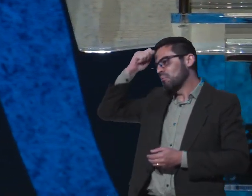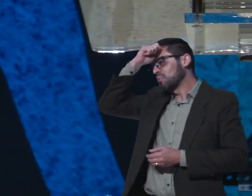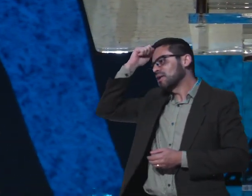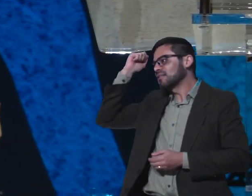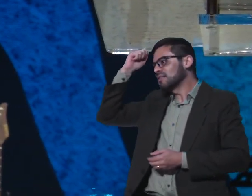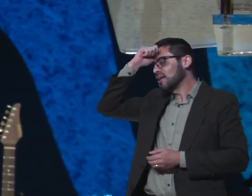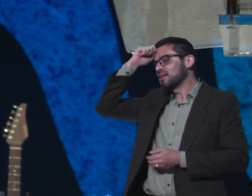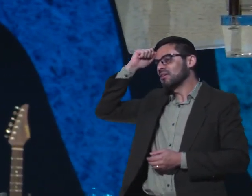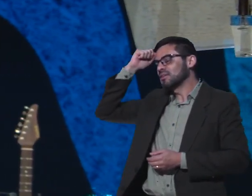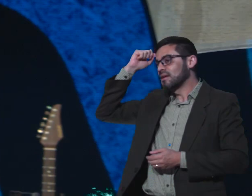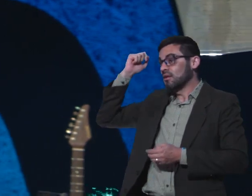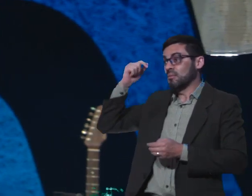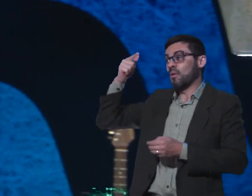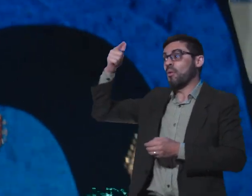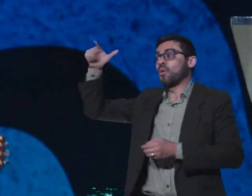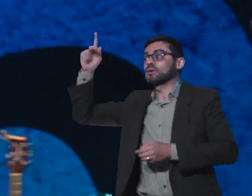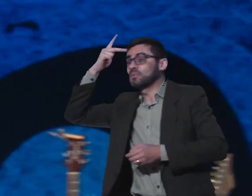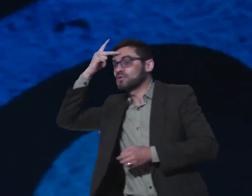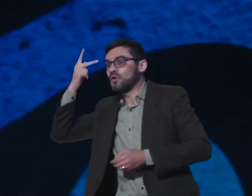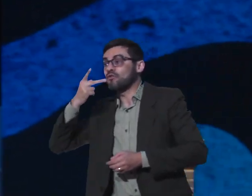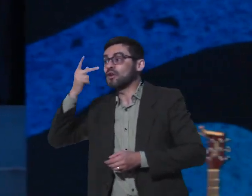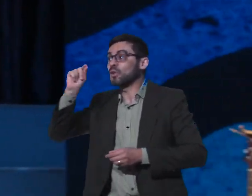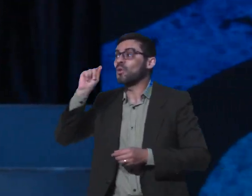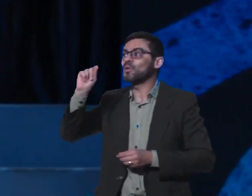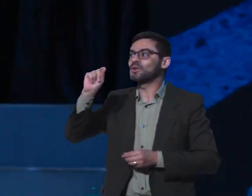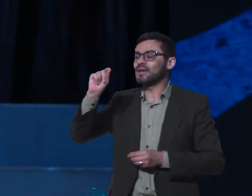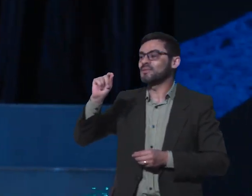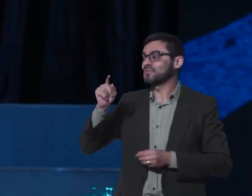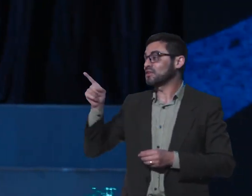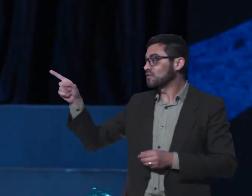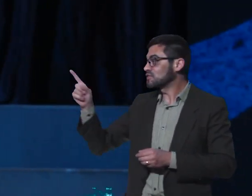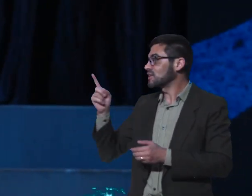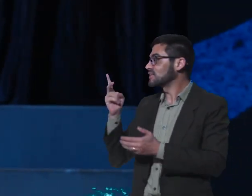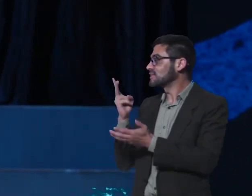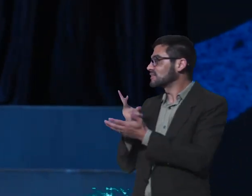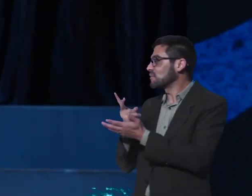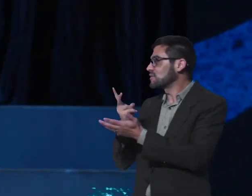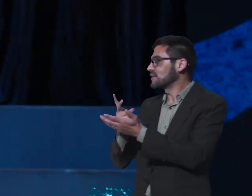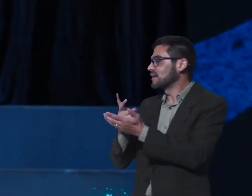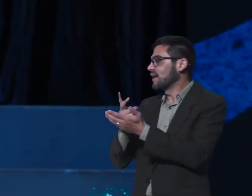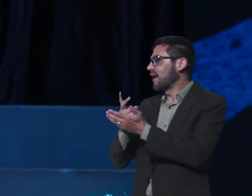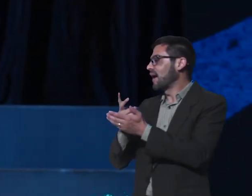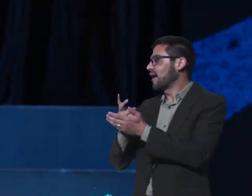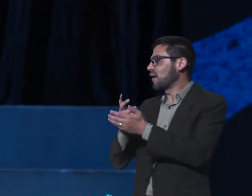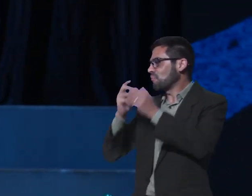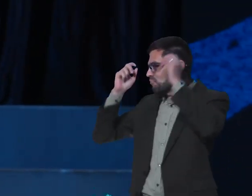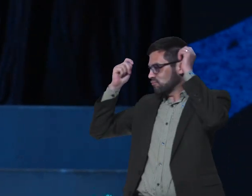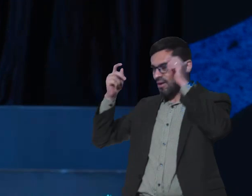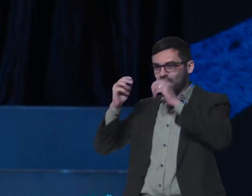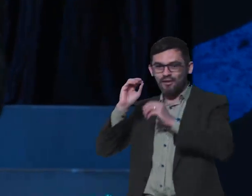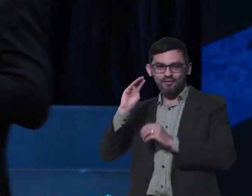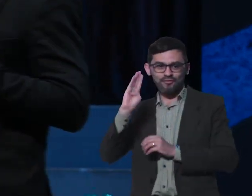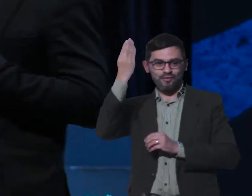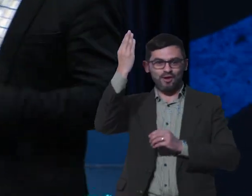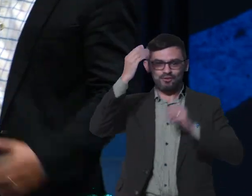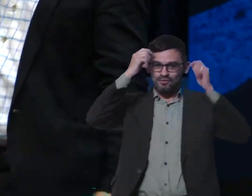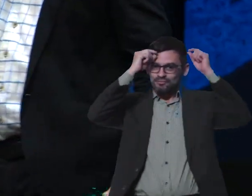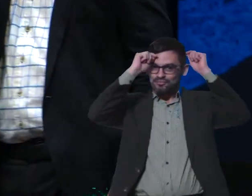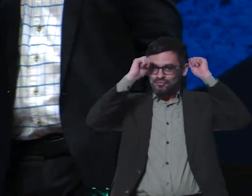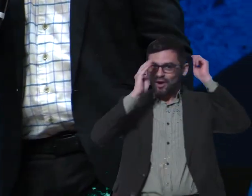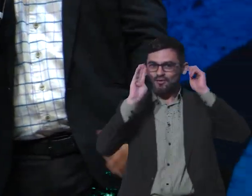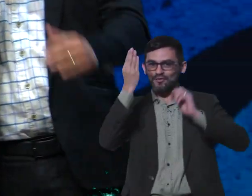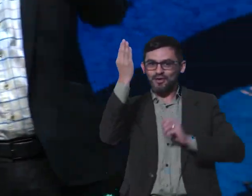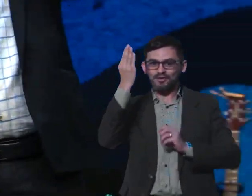uma pessoa maldosa, Marcílio, falou que você, na verdade, não tinha cabelo. Isso aí é uma peruca. Eu não vou dizer quem